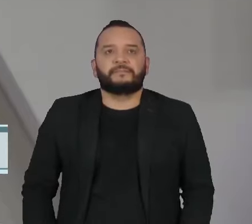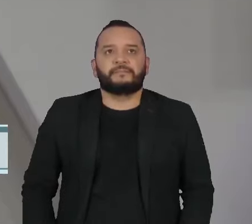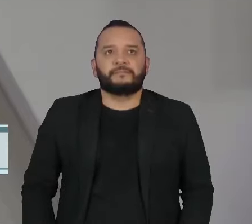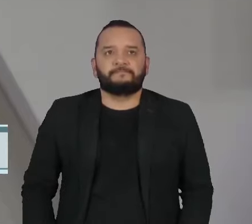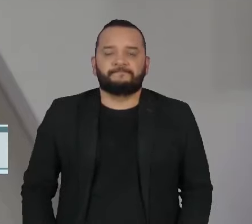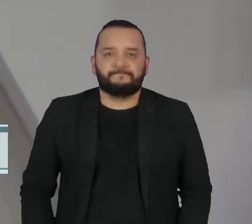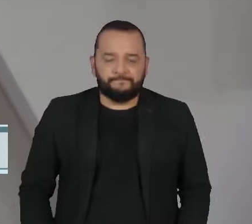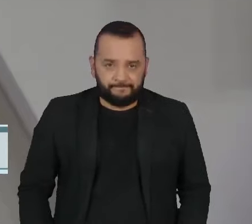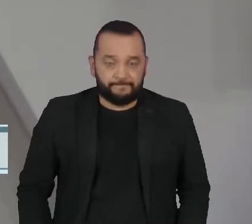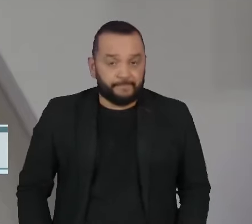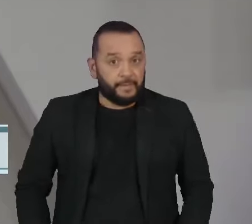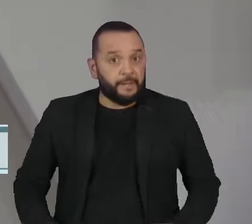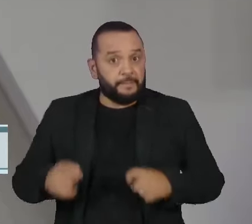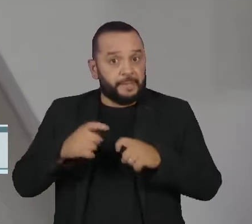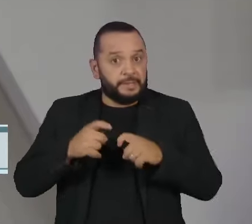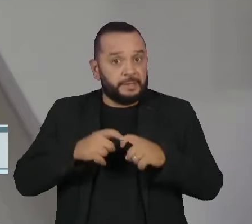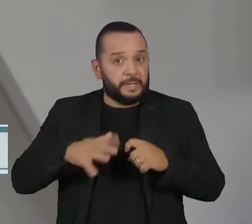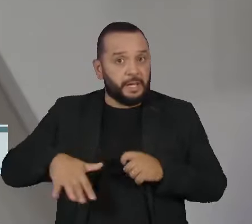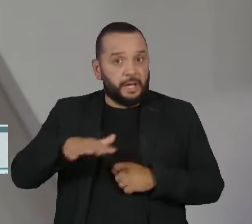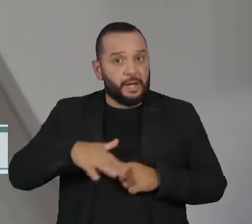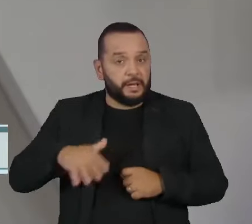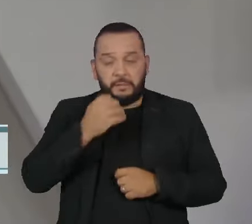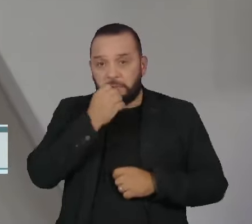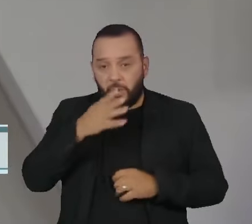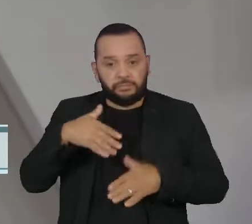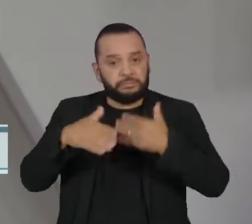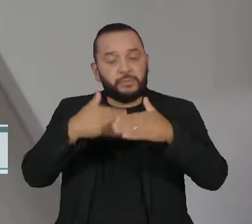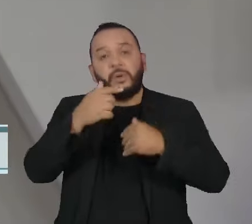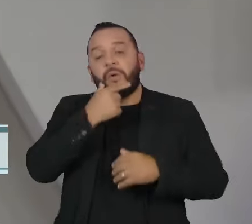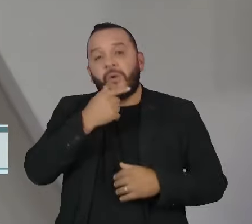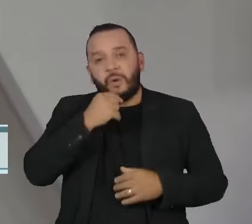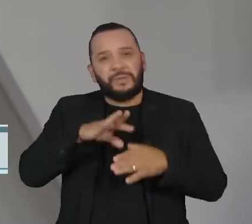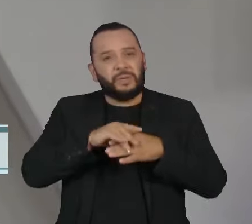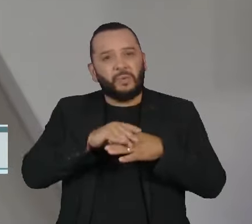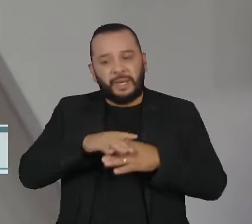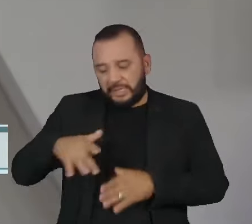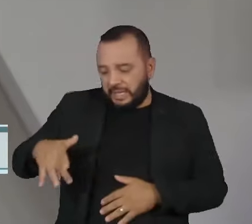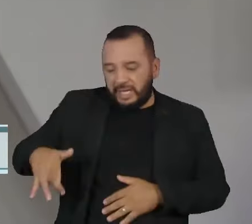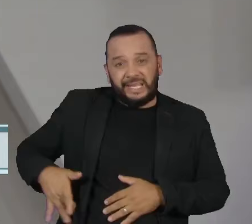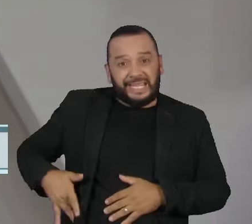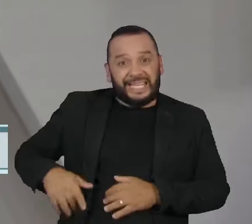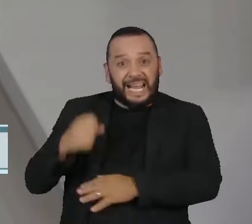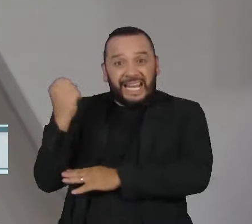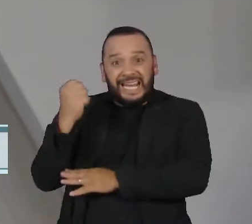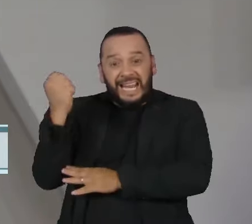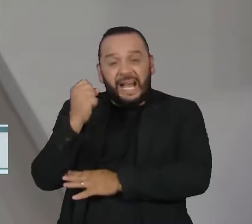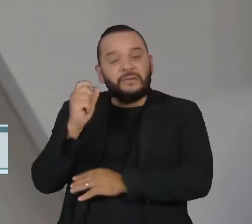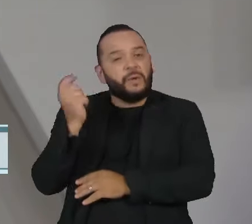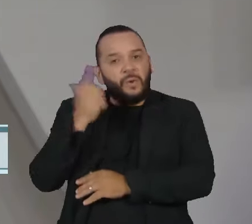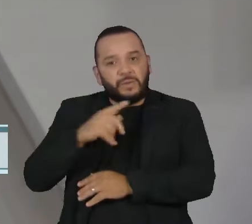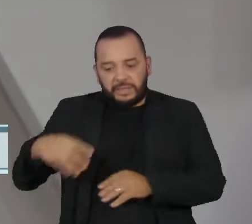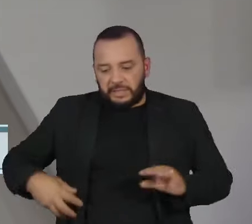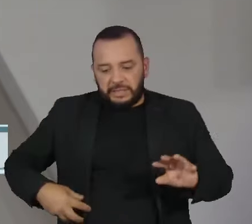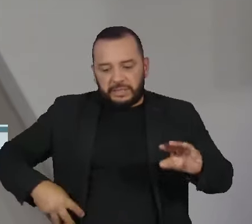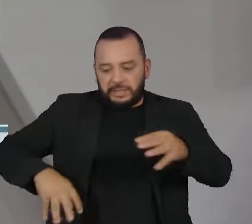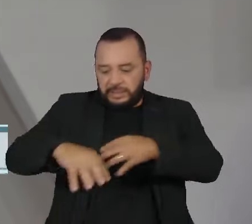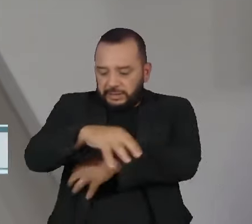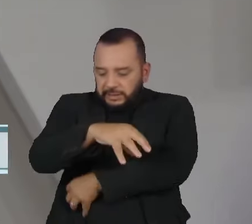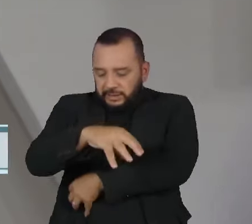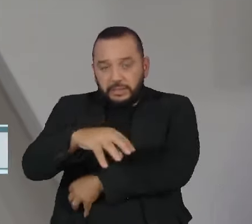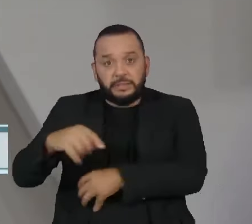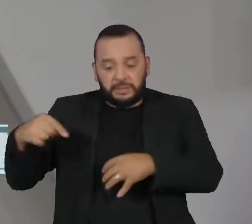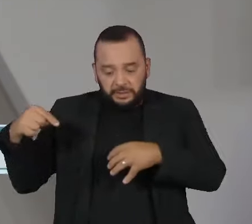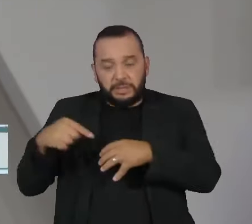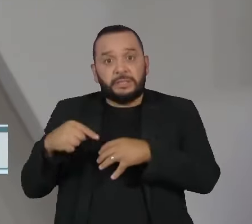o avanço da Medicina um homem com uma doença renal grave recebeu o primeiro transplante de rim de